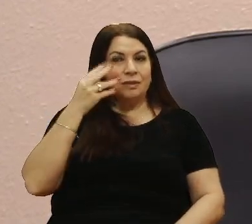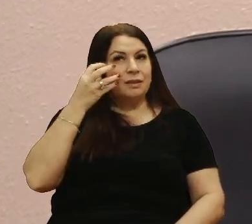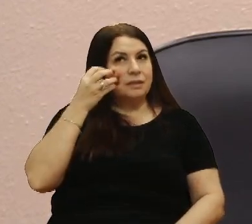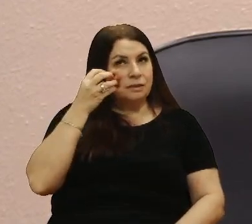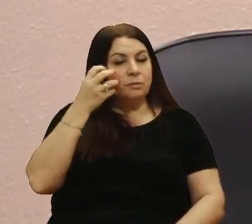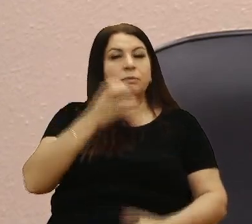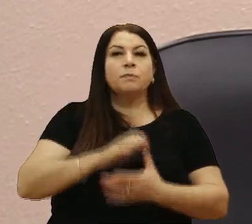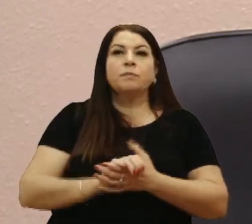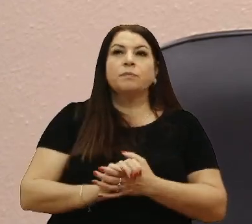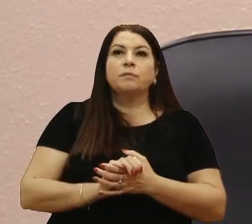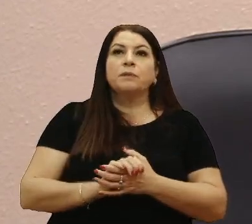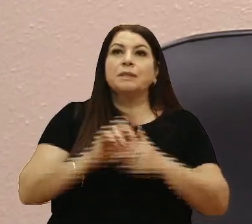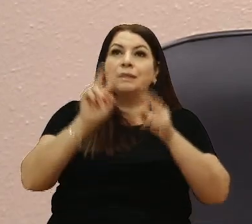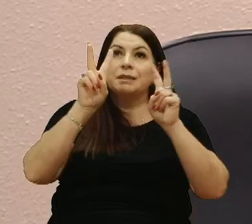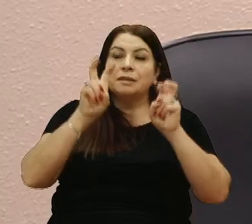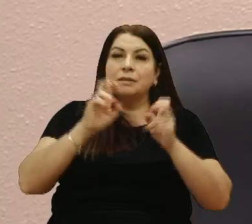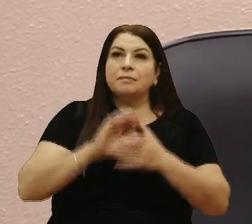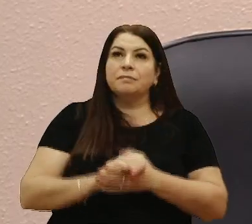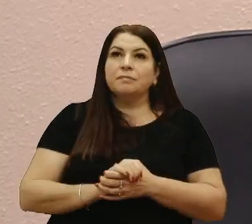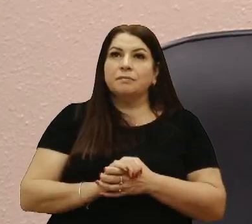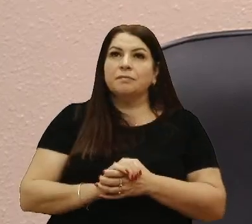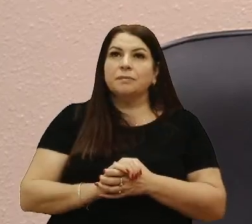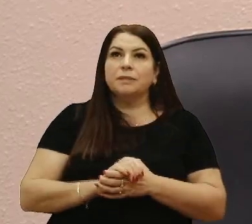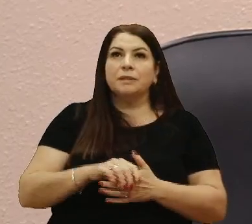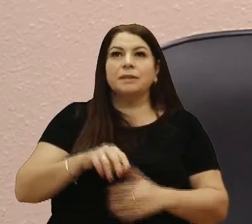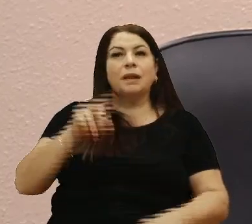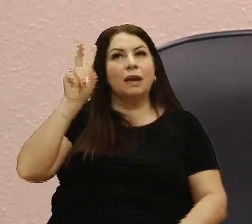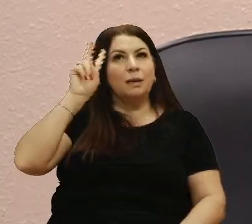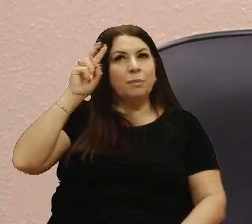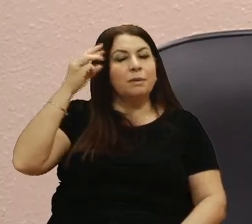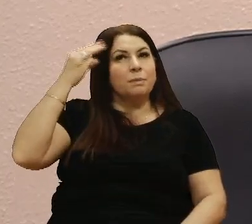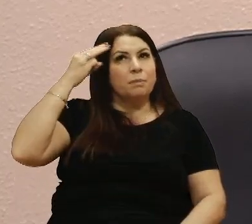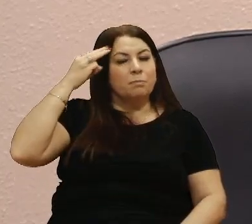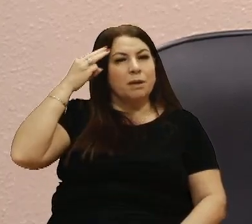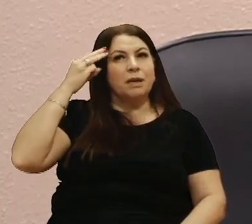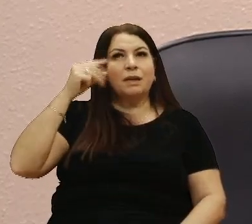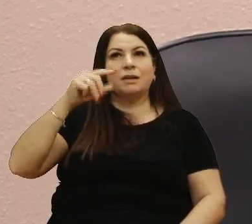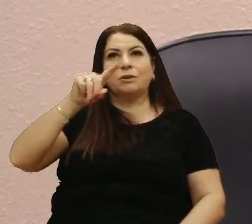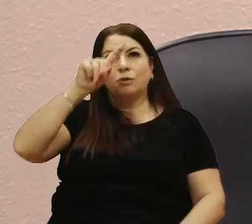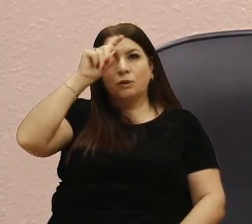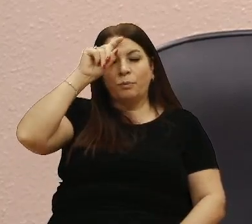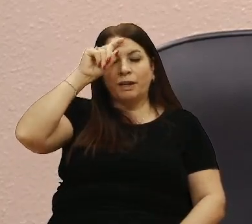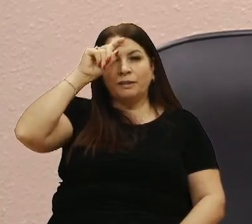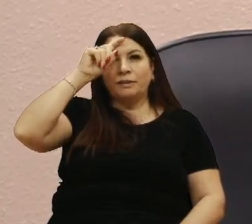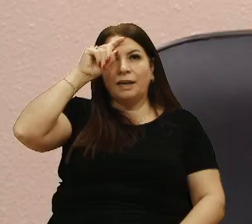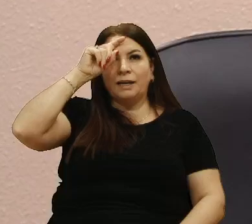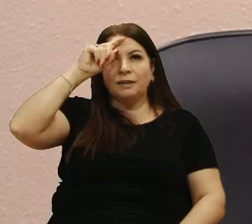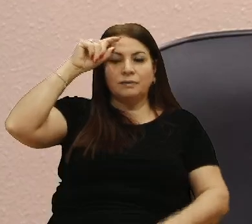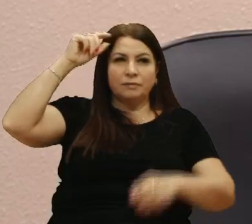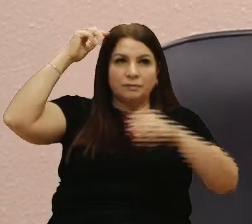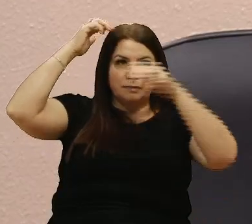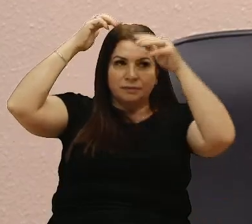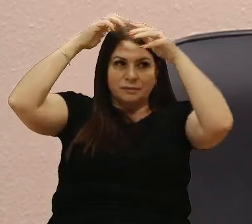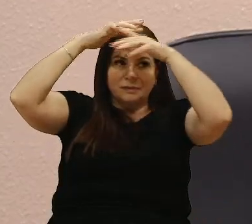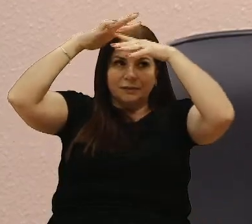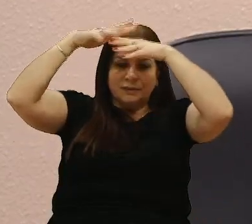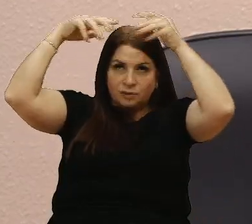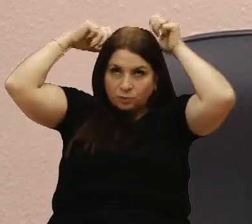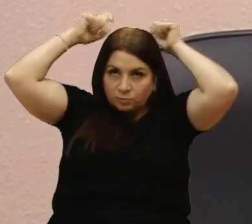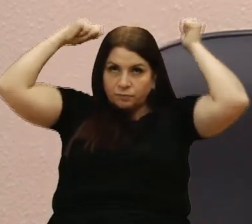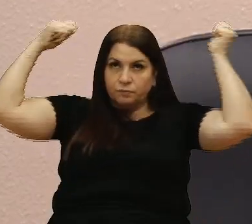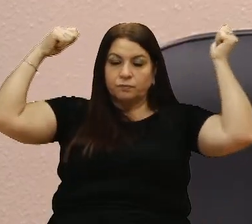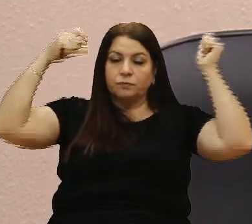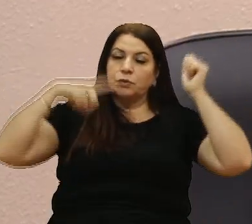Abreu, desse tema, né, em memória de Zumbi, de Dandara, lideranças do Brasil que fizeram com que esses temas viessem à